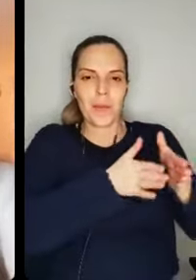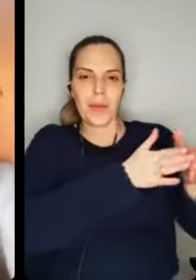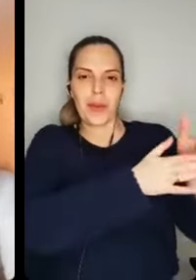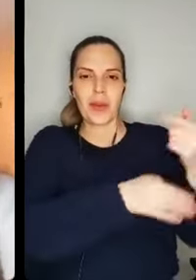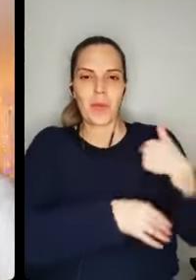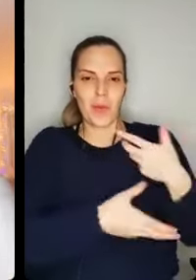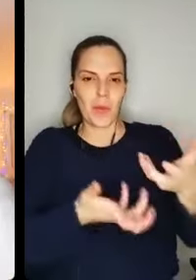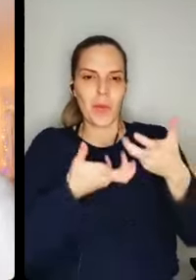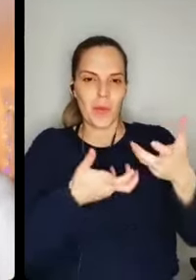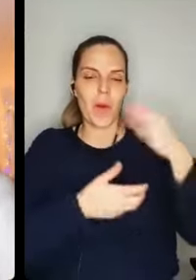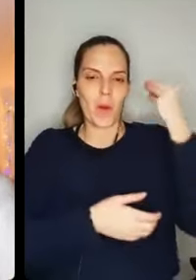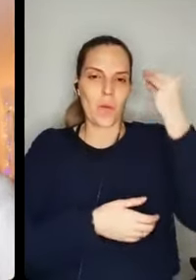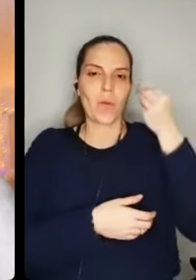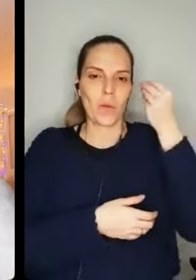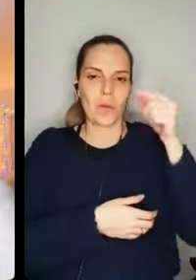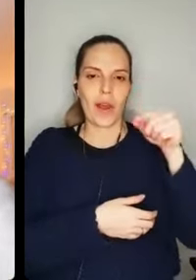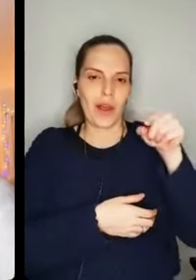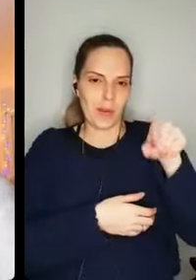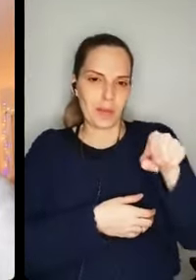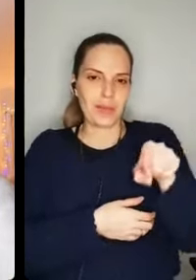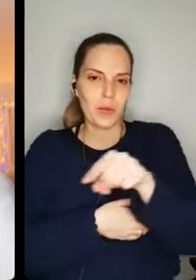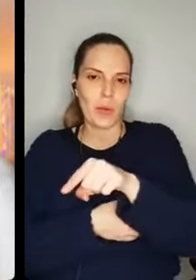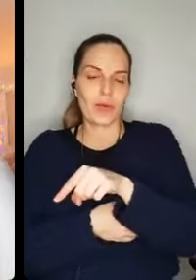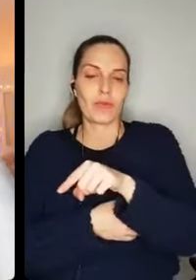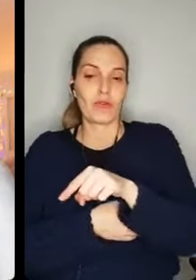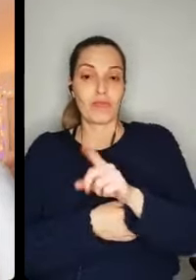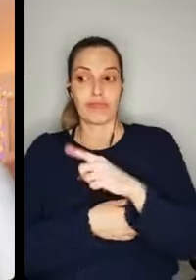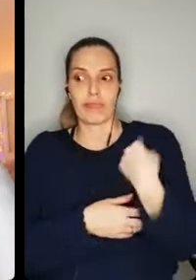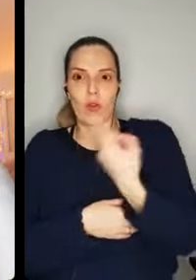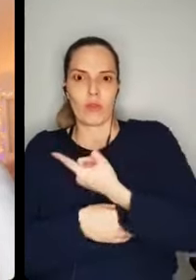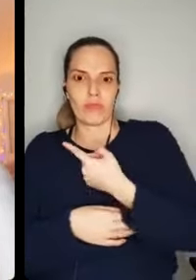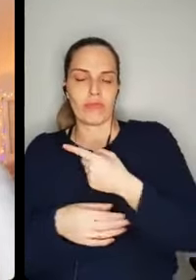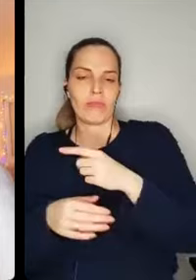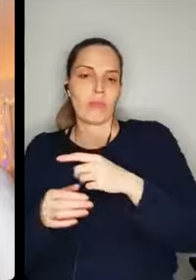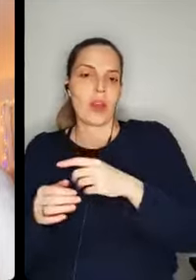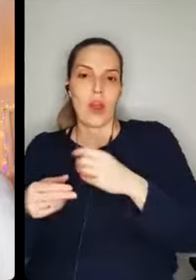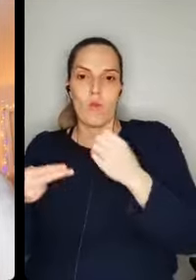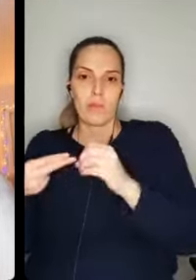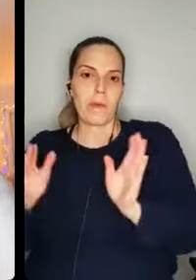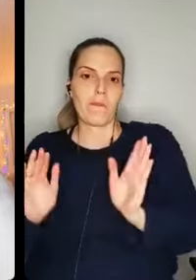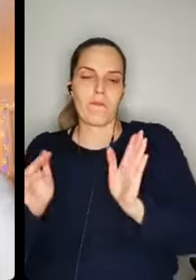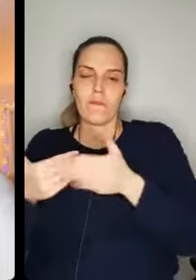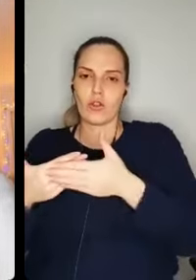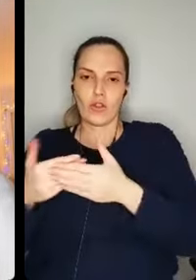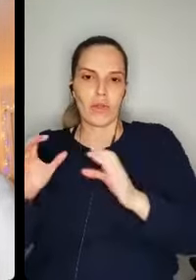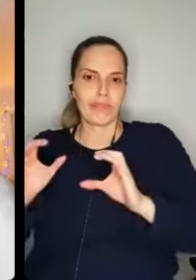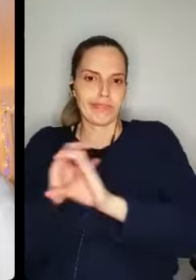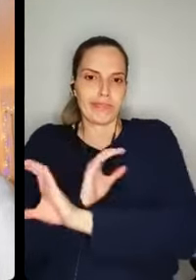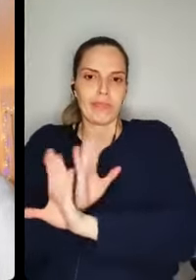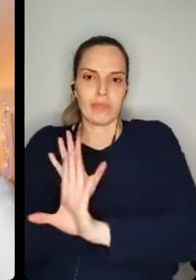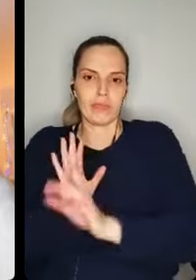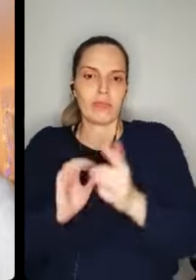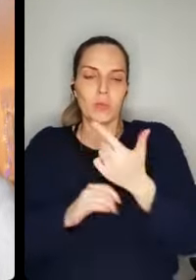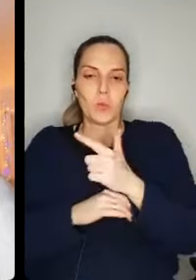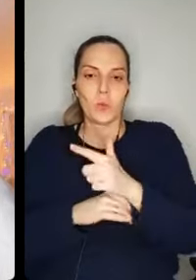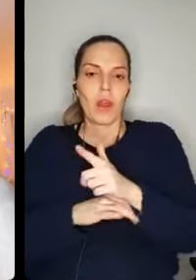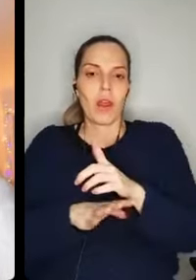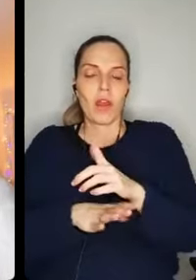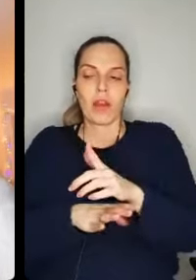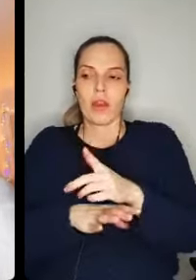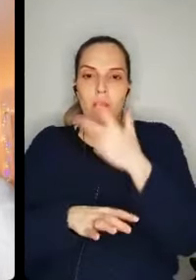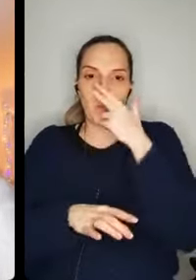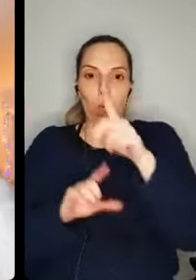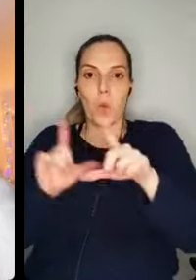não tem essa opção, né? Tem que tu faz as cadeiras que tem e não tem muita opção de escolha, a não ser as eletivas, que tem algumas,